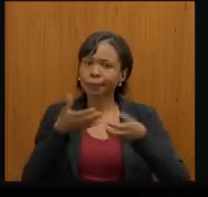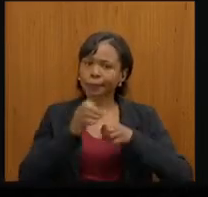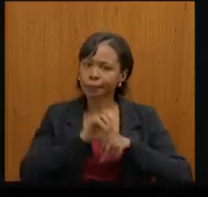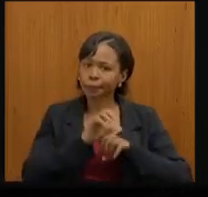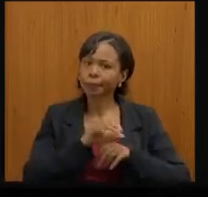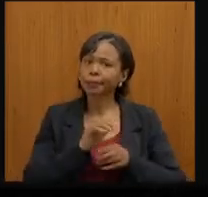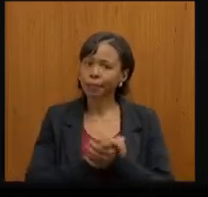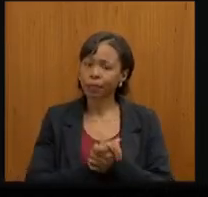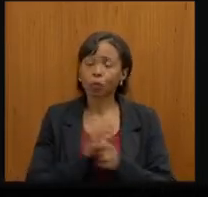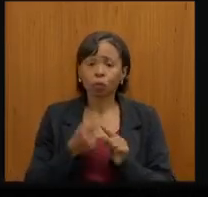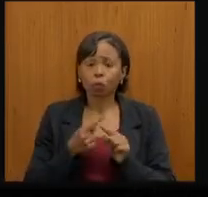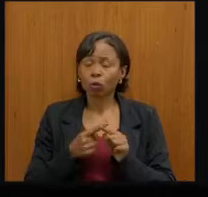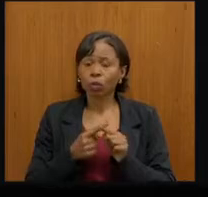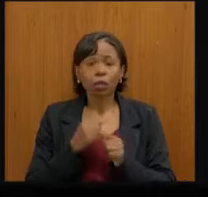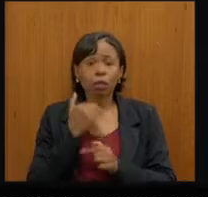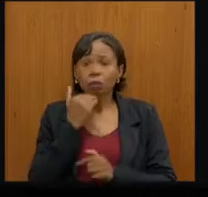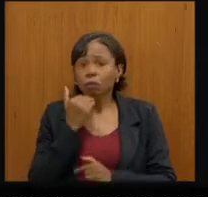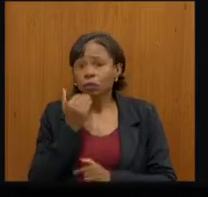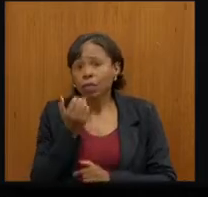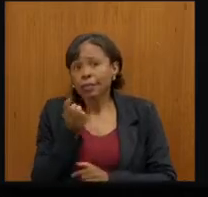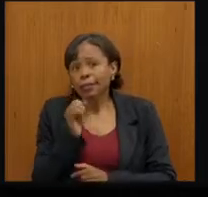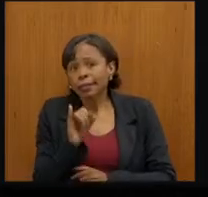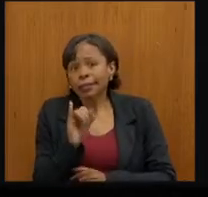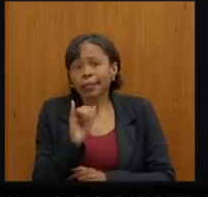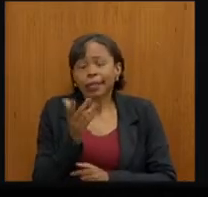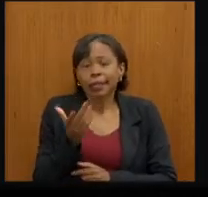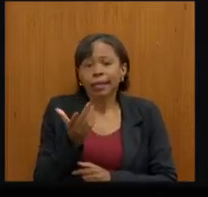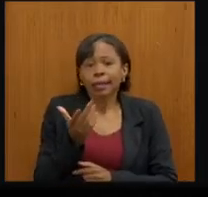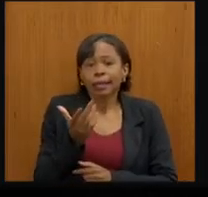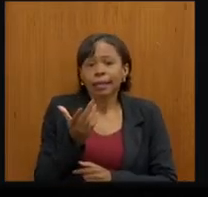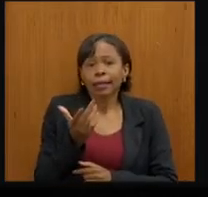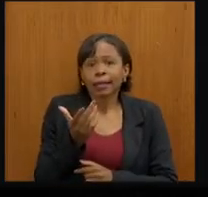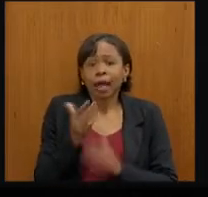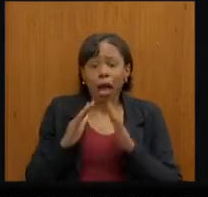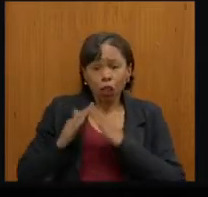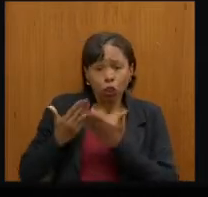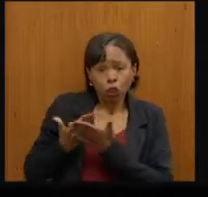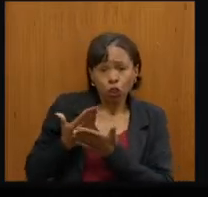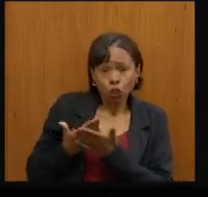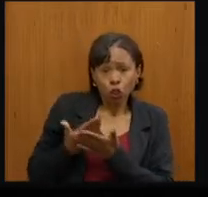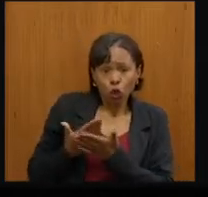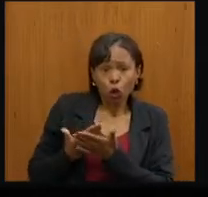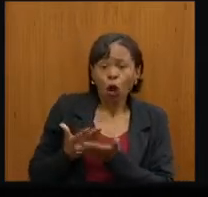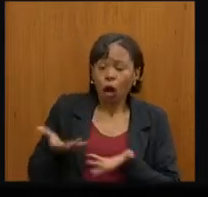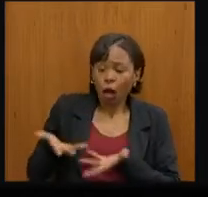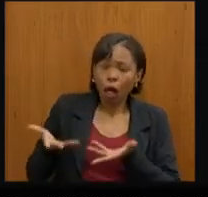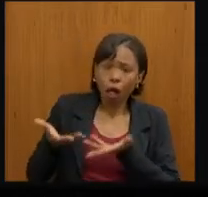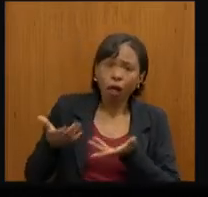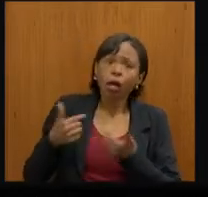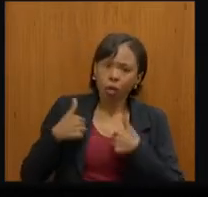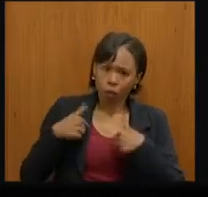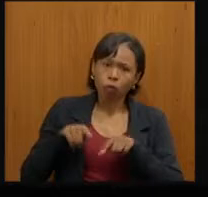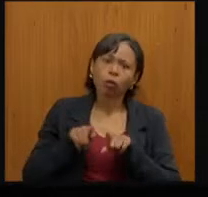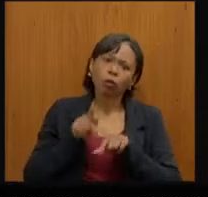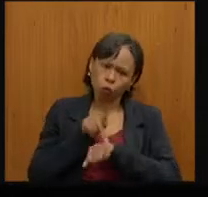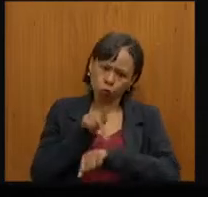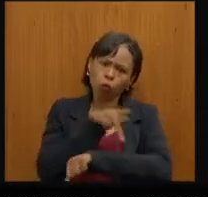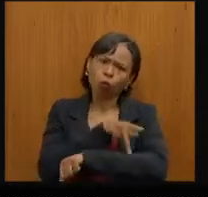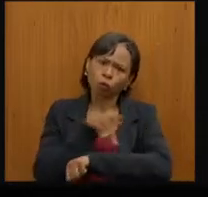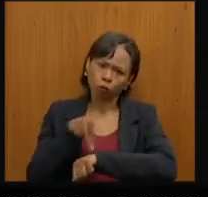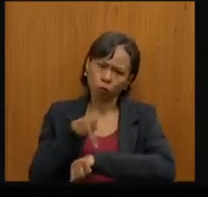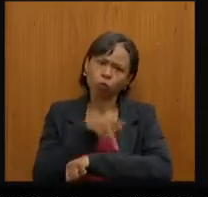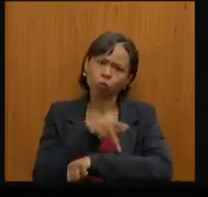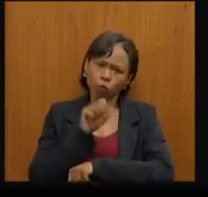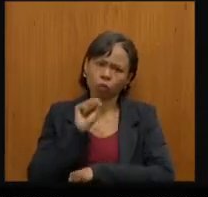é regar né dá a função mas essa faltar uma escola que eu tô vendo de baixo sou pedagoga que eu sou